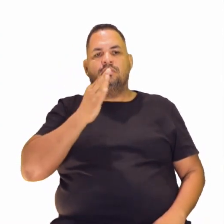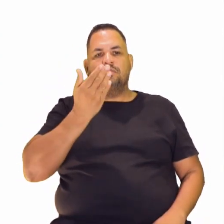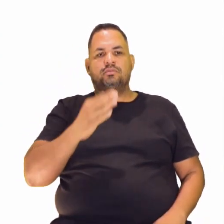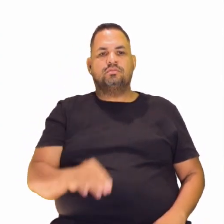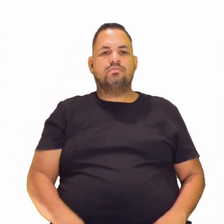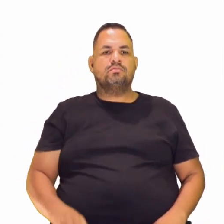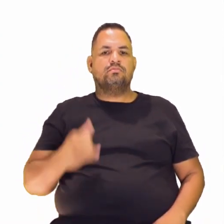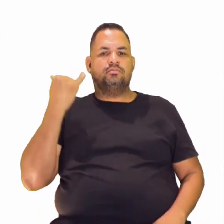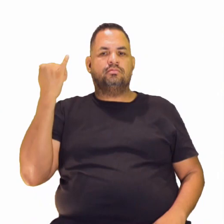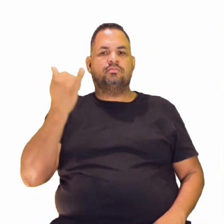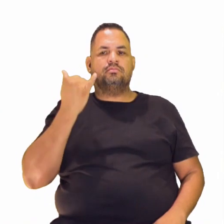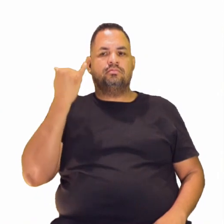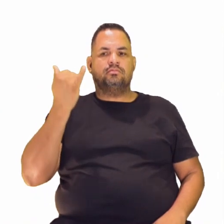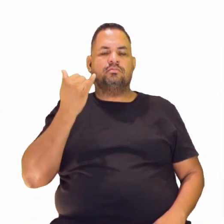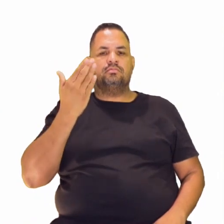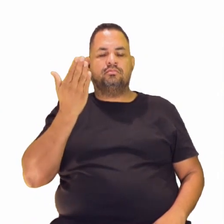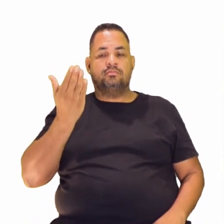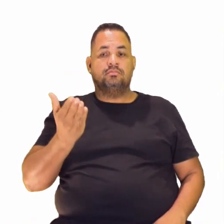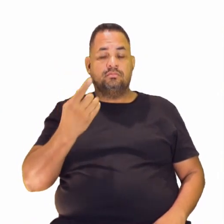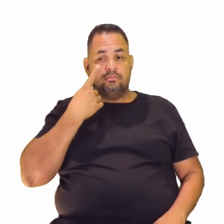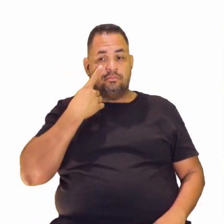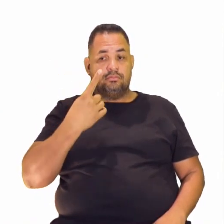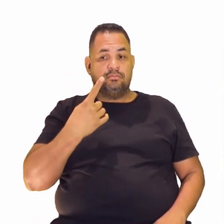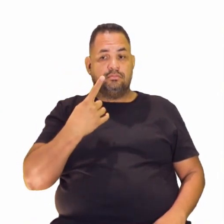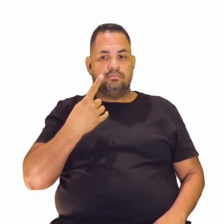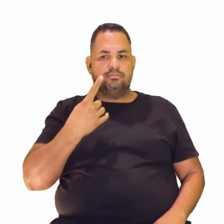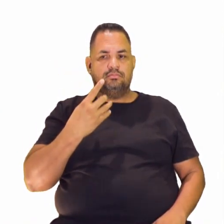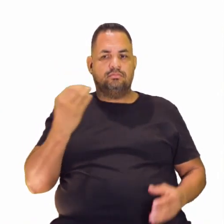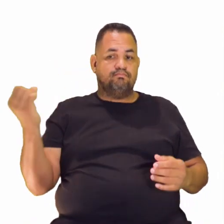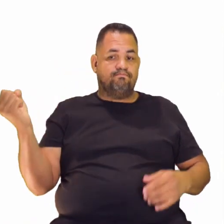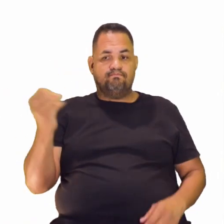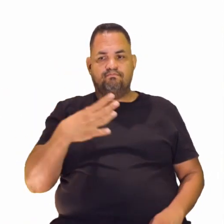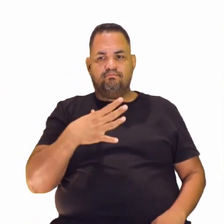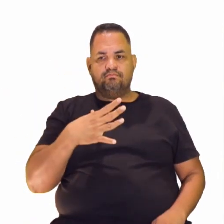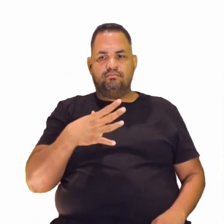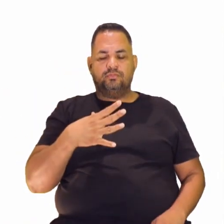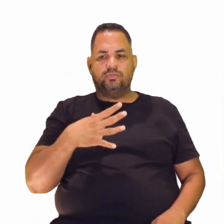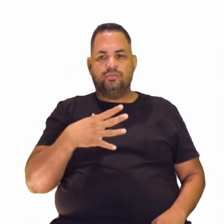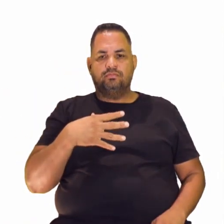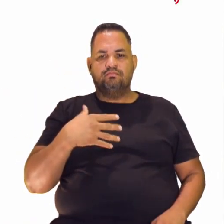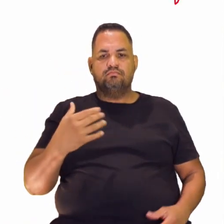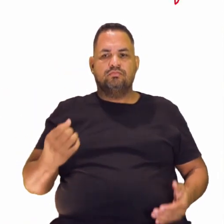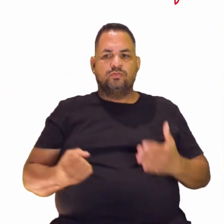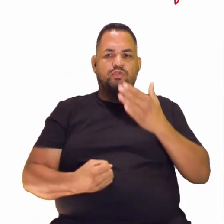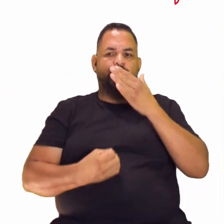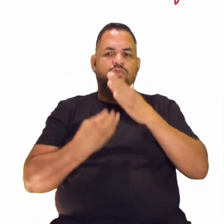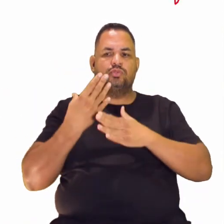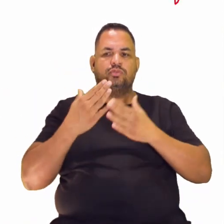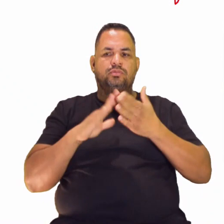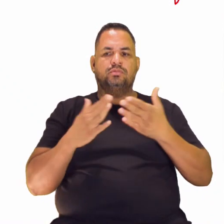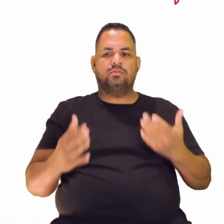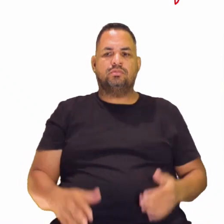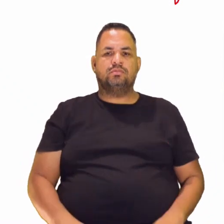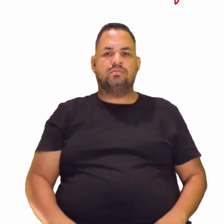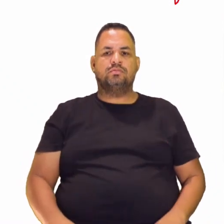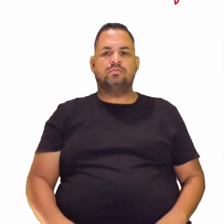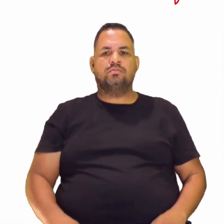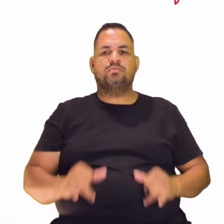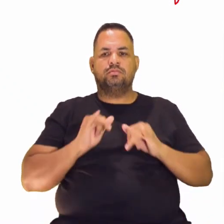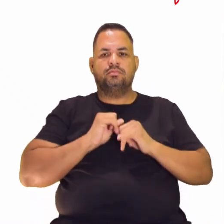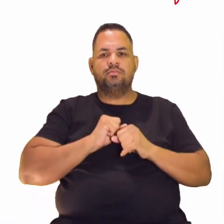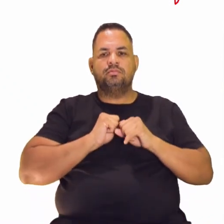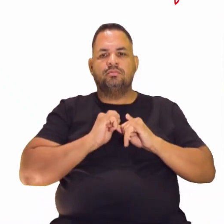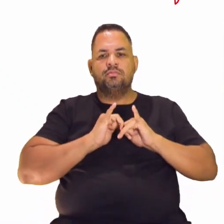que importância, veja como a modernização, né, da